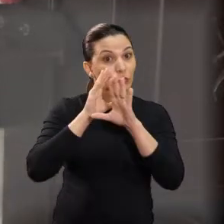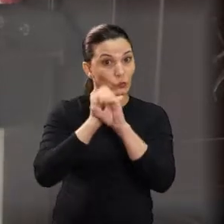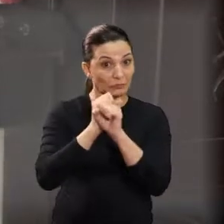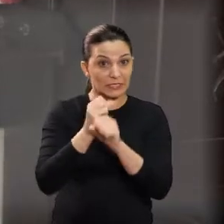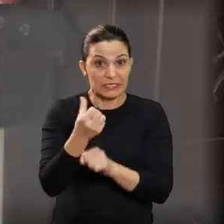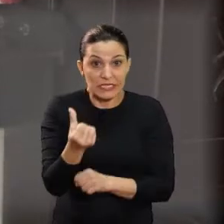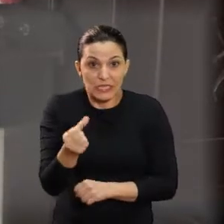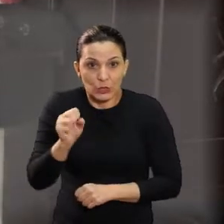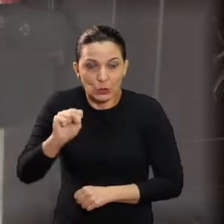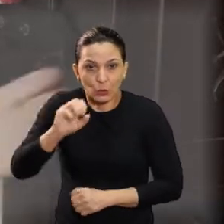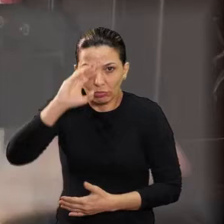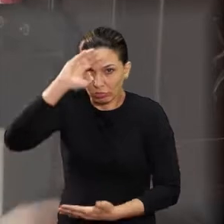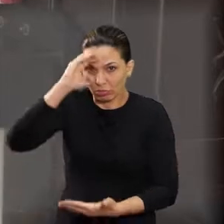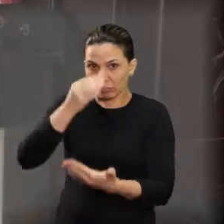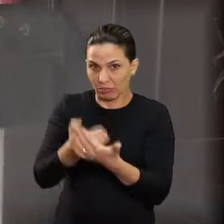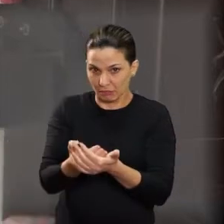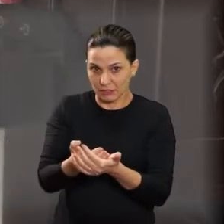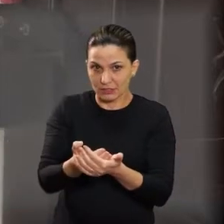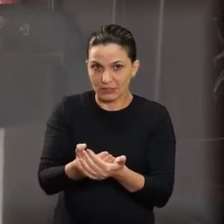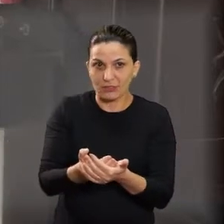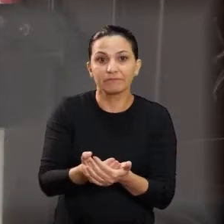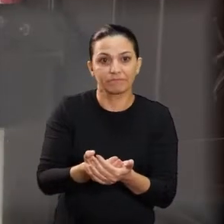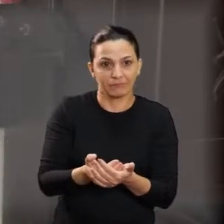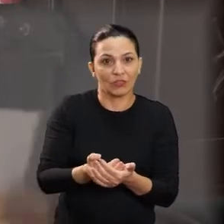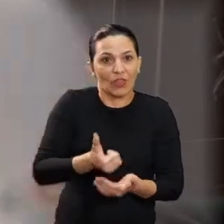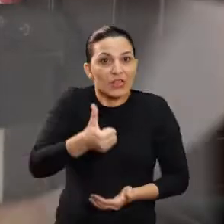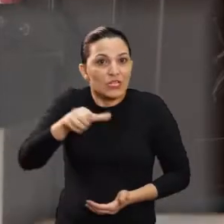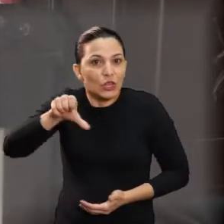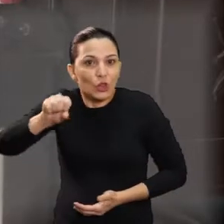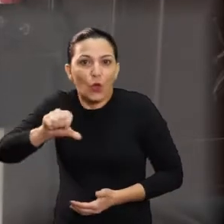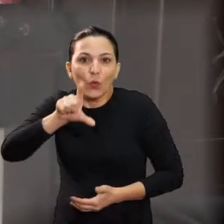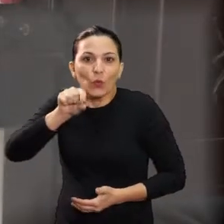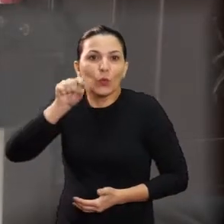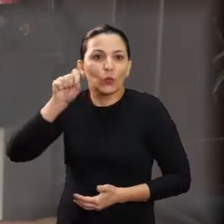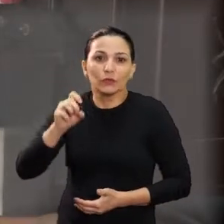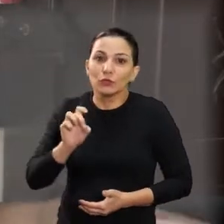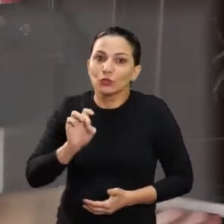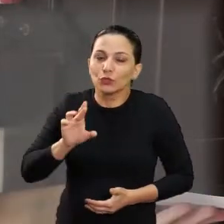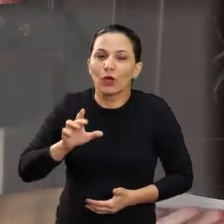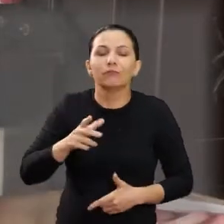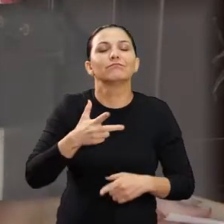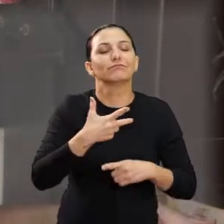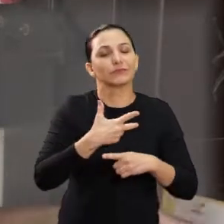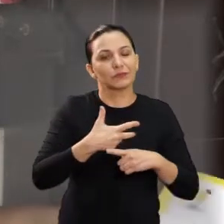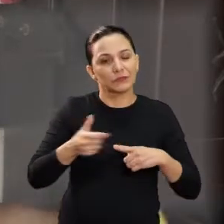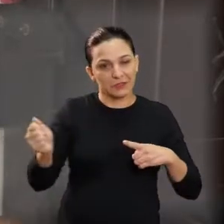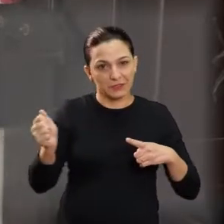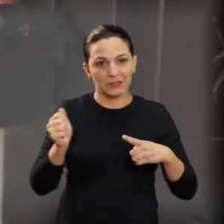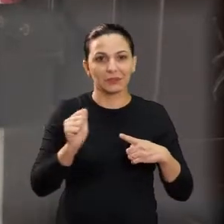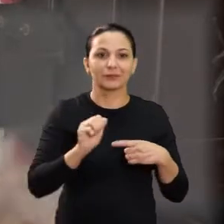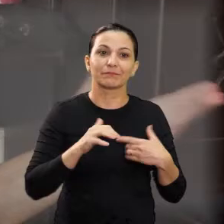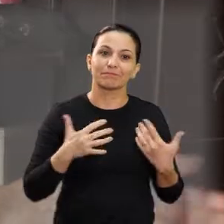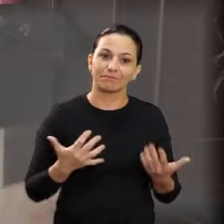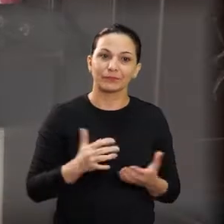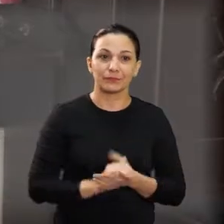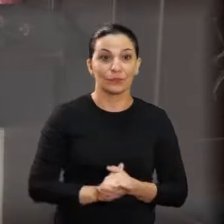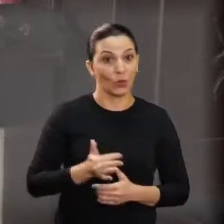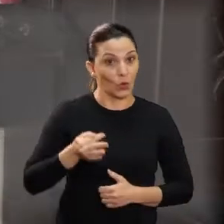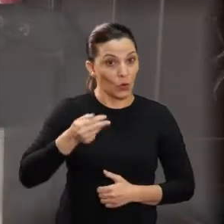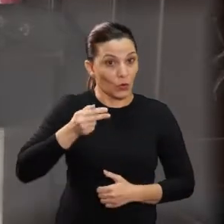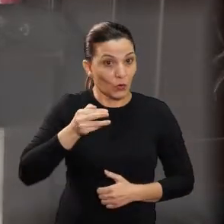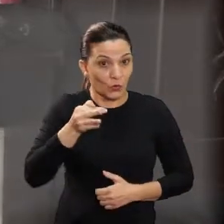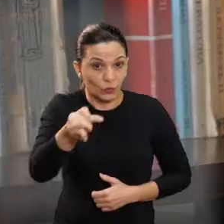recebi o primeiro prêmio, mas recebi menção honrosa. Mas se você pensar que eram 68 teses e só 19